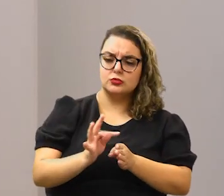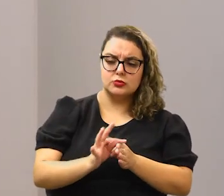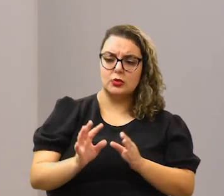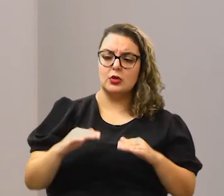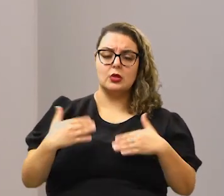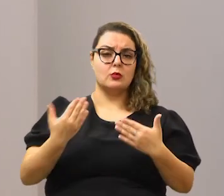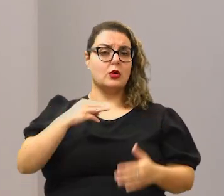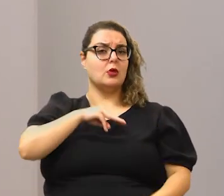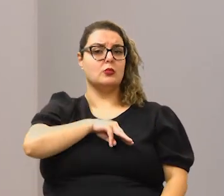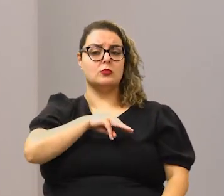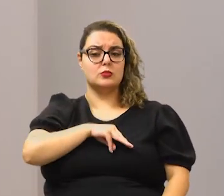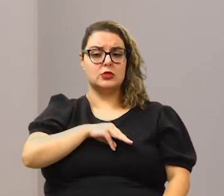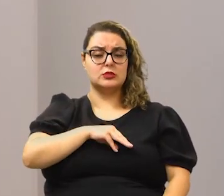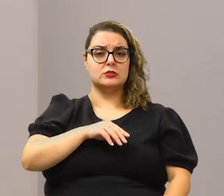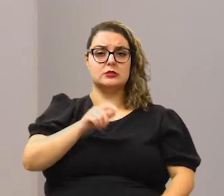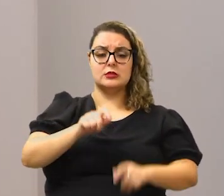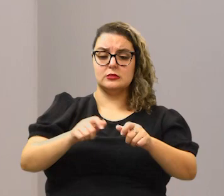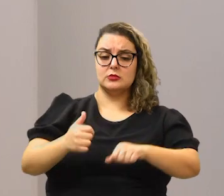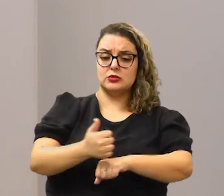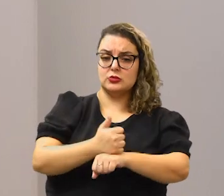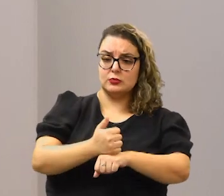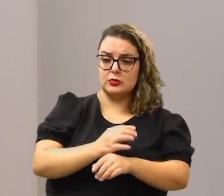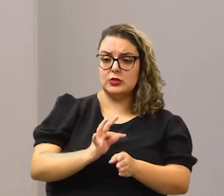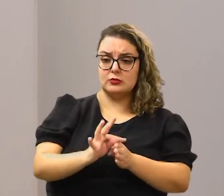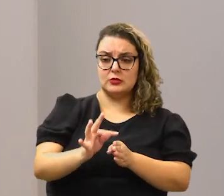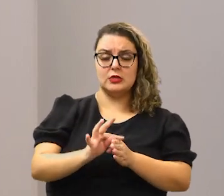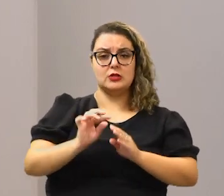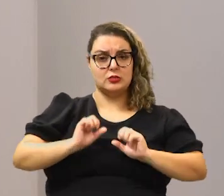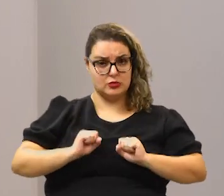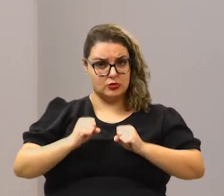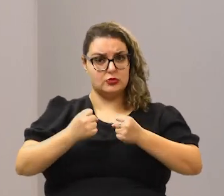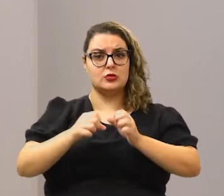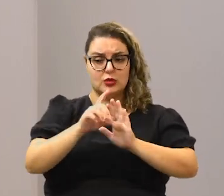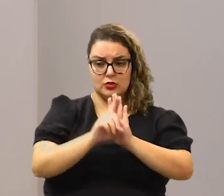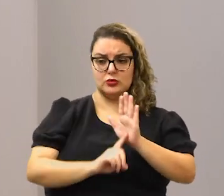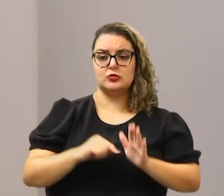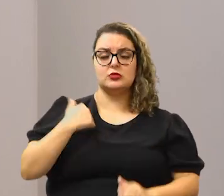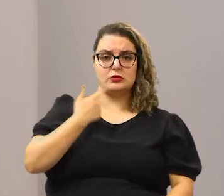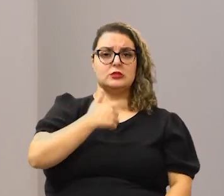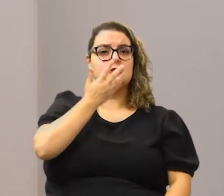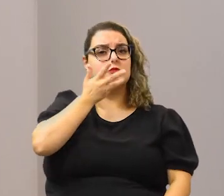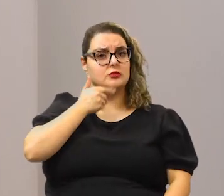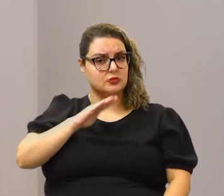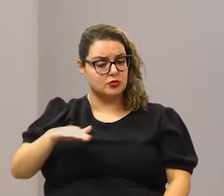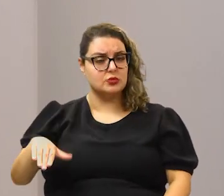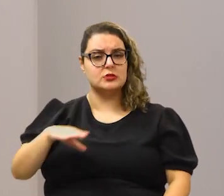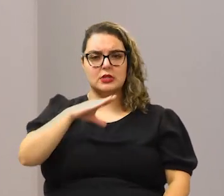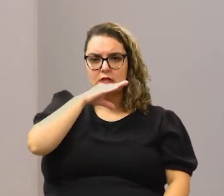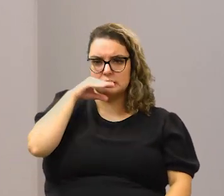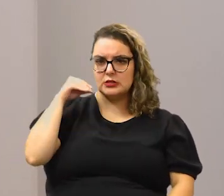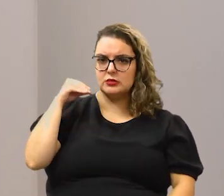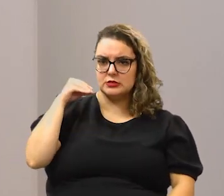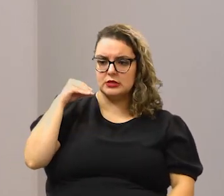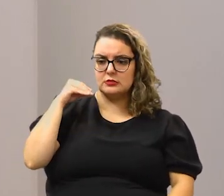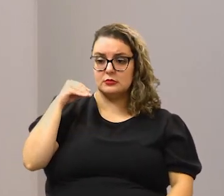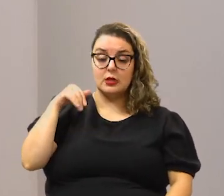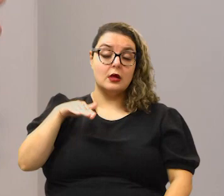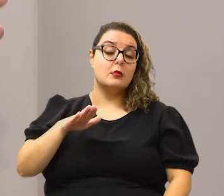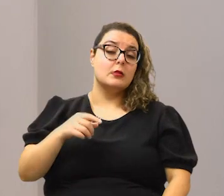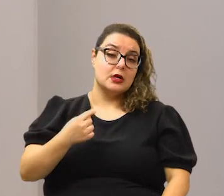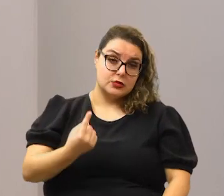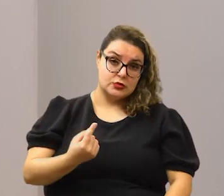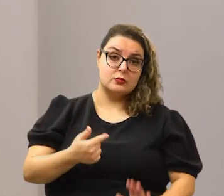mais uma demonstração de como a Câmara pode ajudar a estimular essa participação para uma coisa que é específica, né? O cidadão